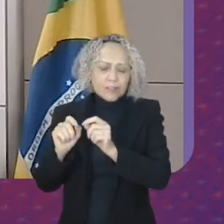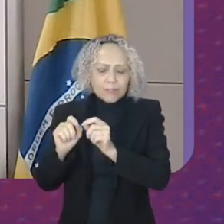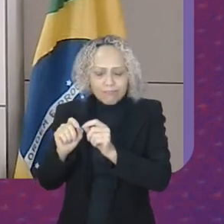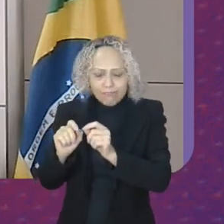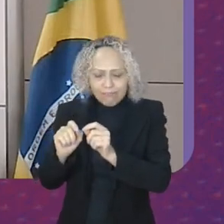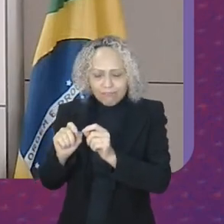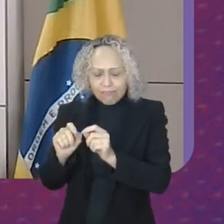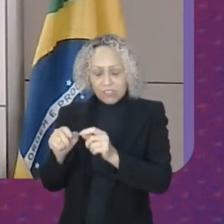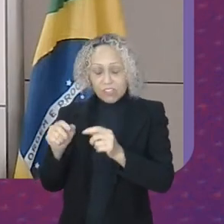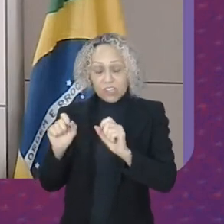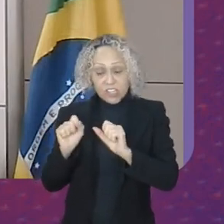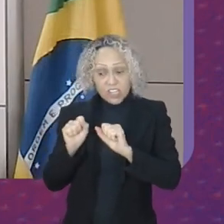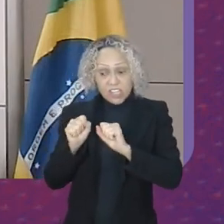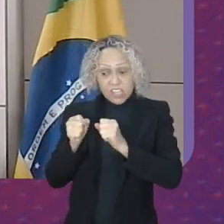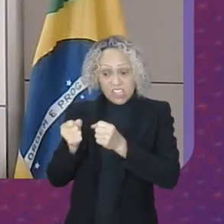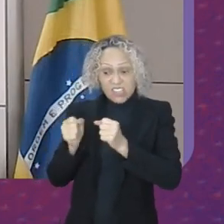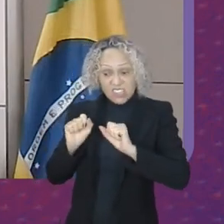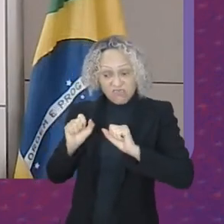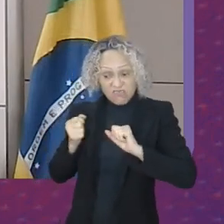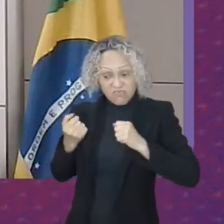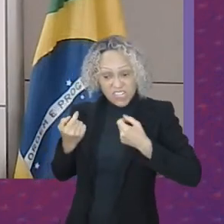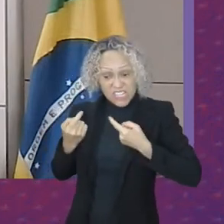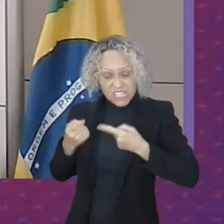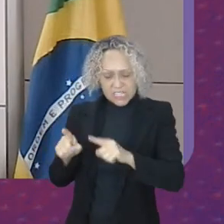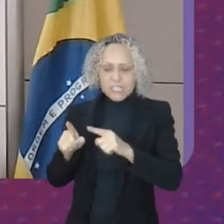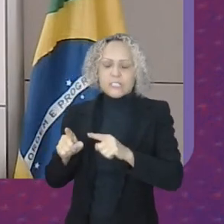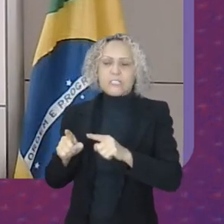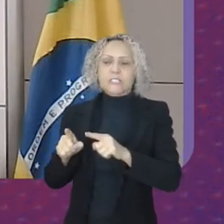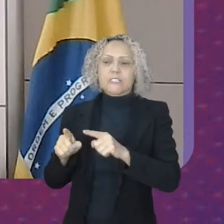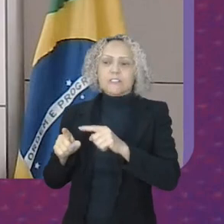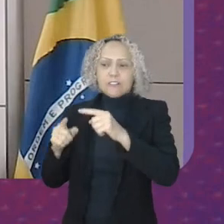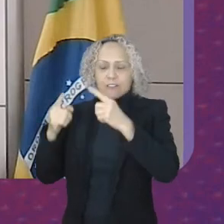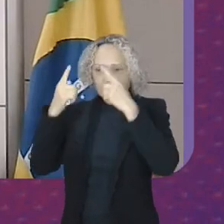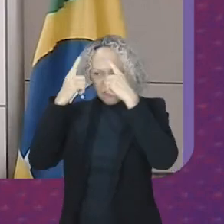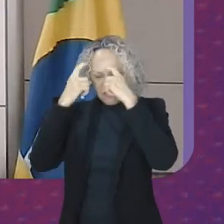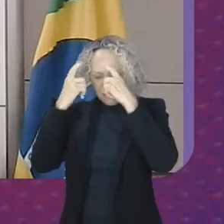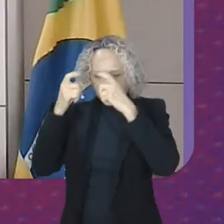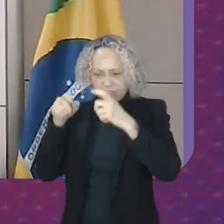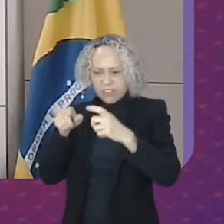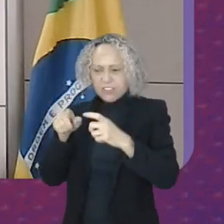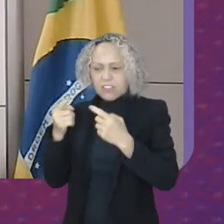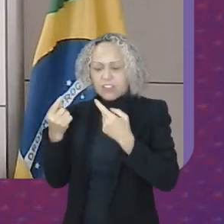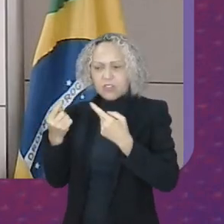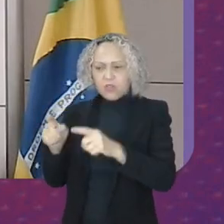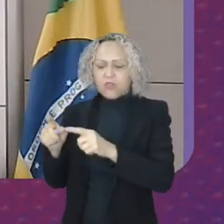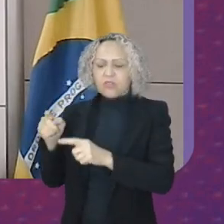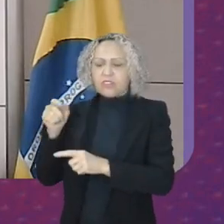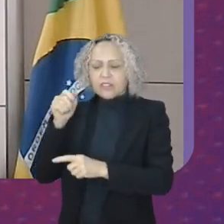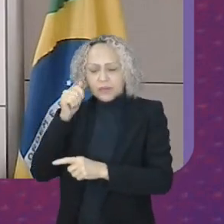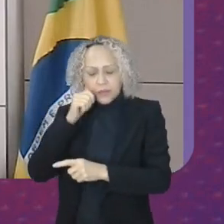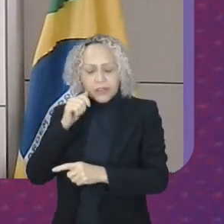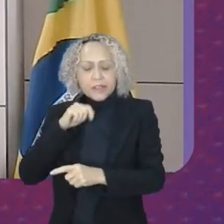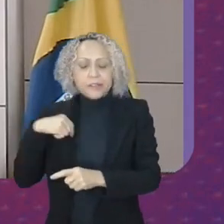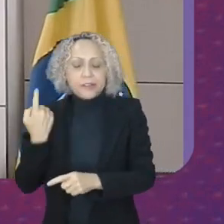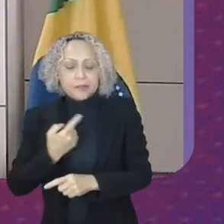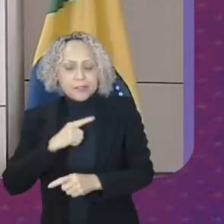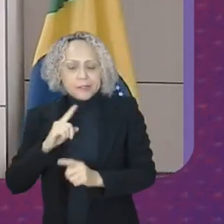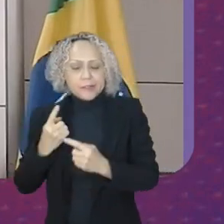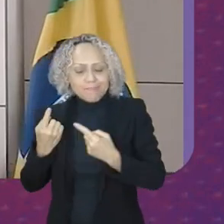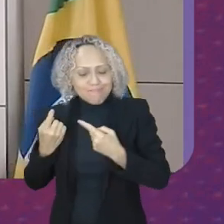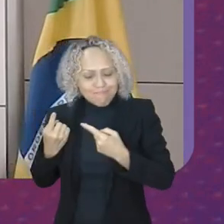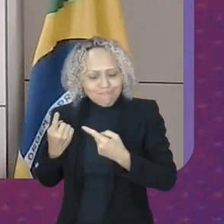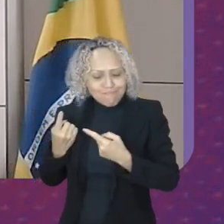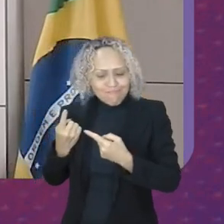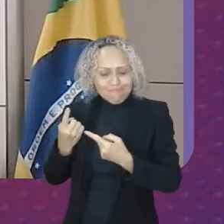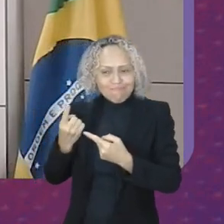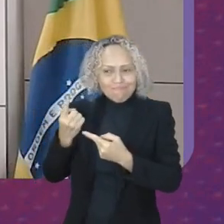mulheres. É uma ação que nós vamos fazer juntas, estamos fazendo juntas, né? Então, há uma